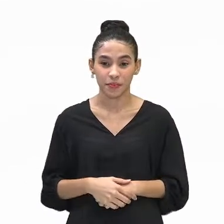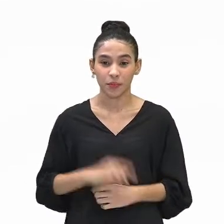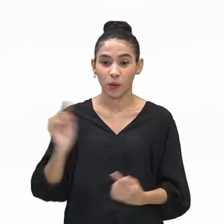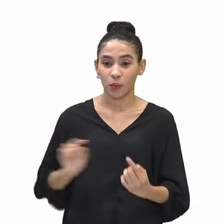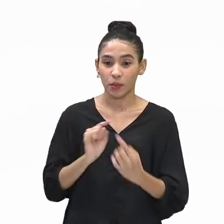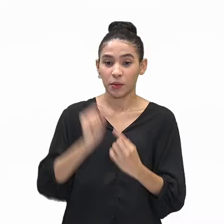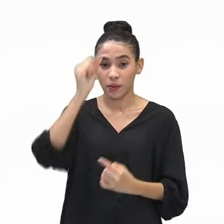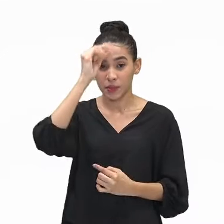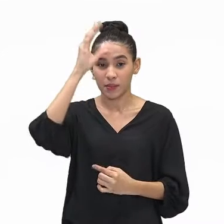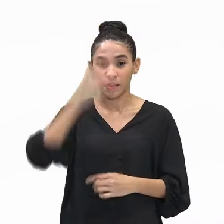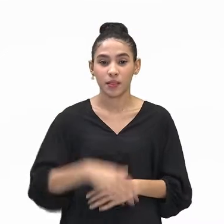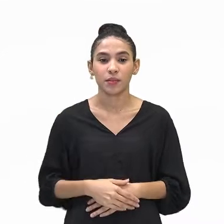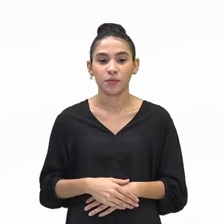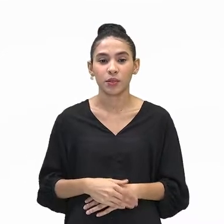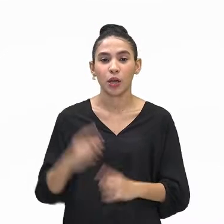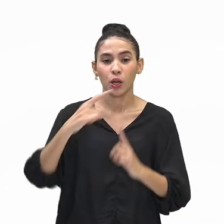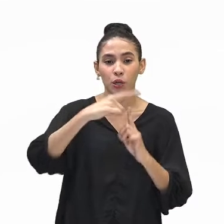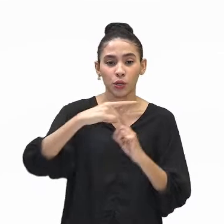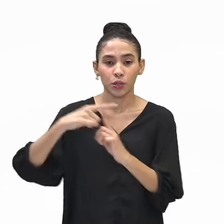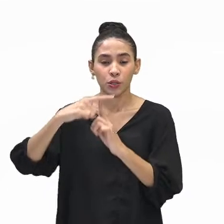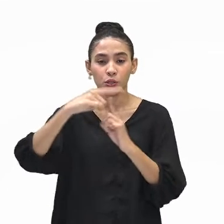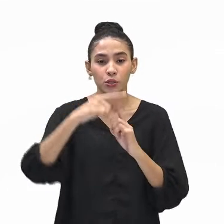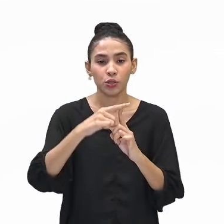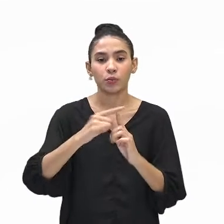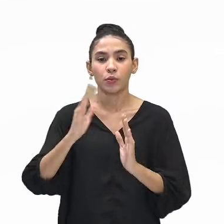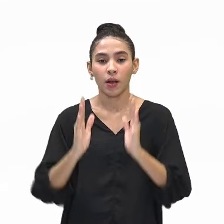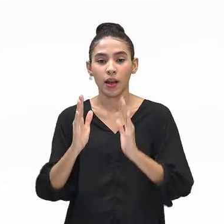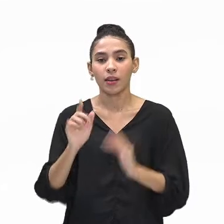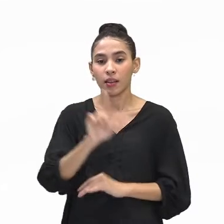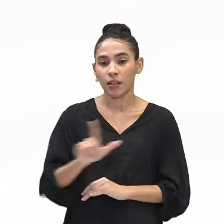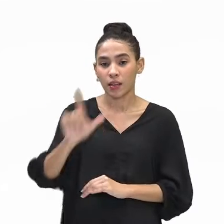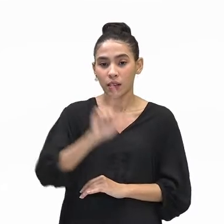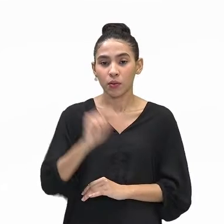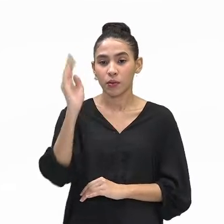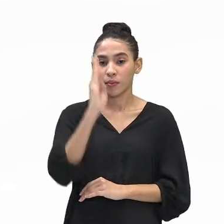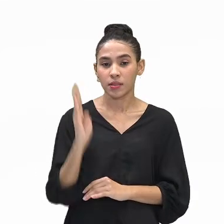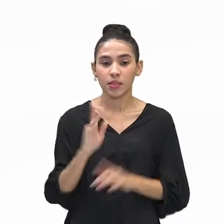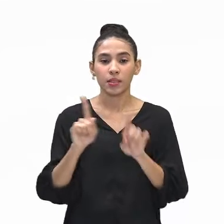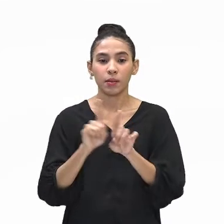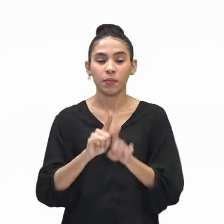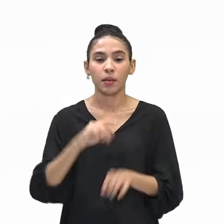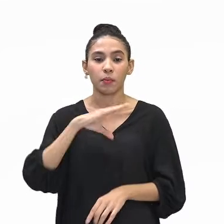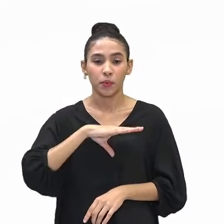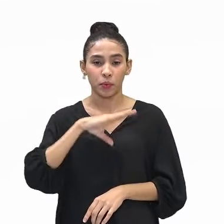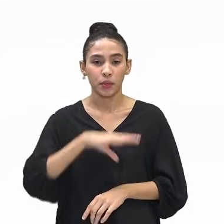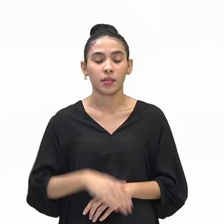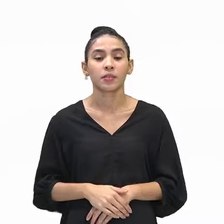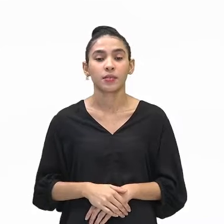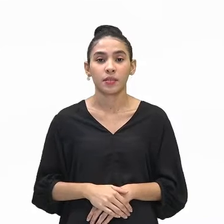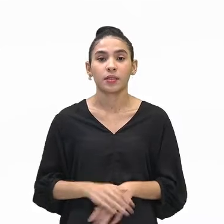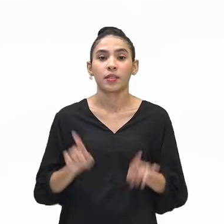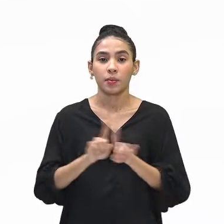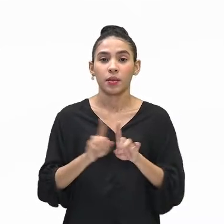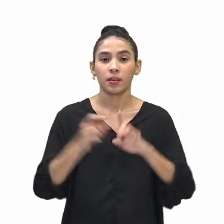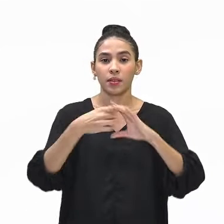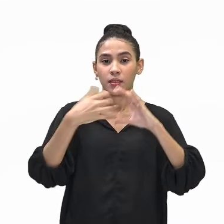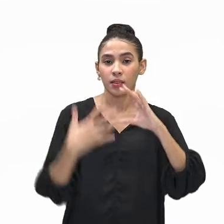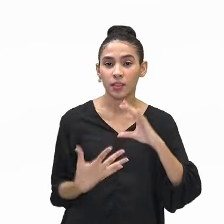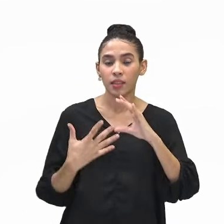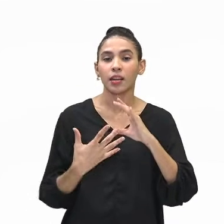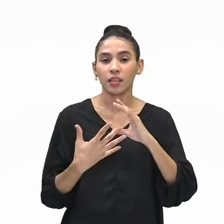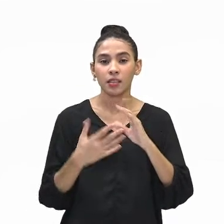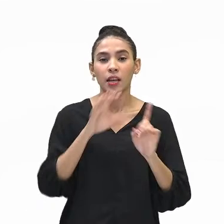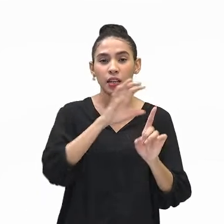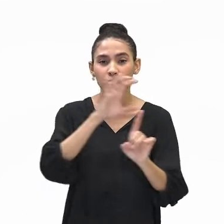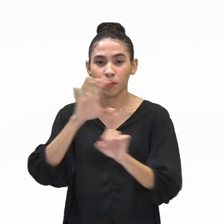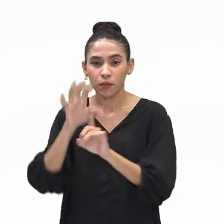de conhecimento, estilos de época nas literaturas brasileira e portuguesa, suas características, influências